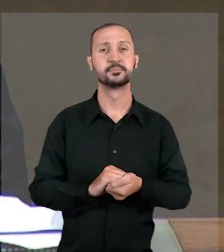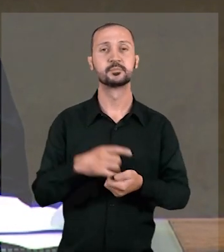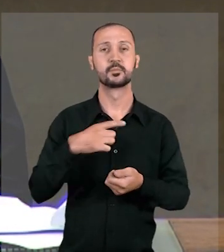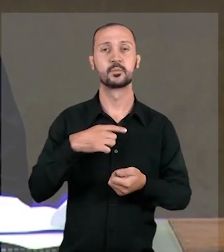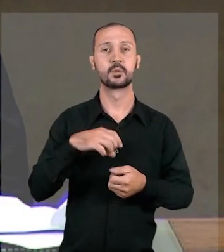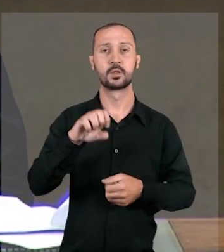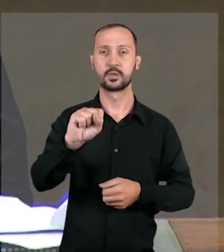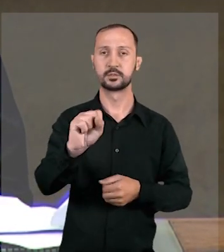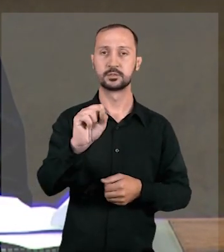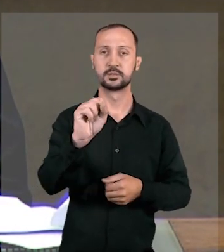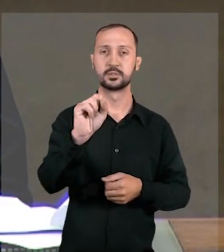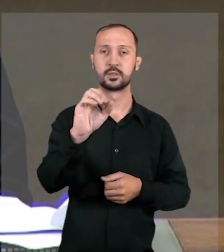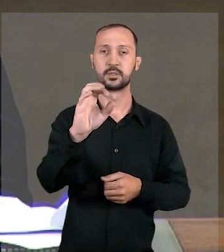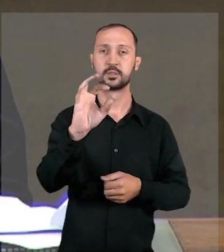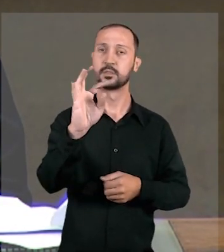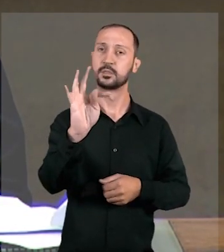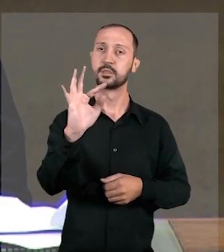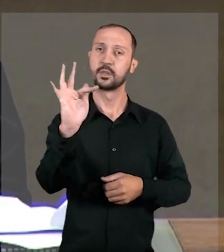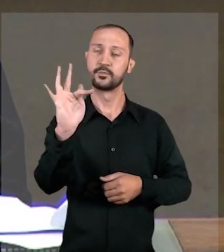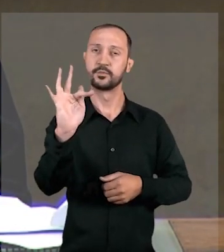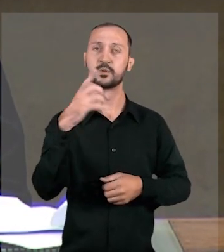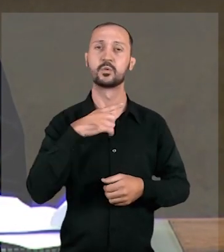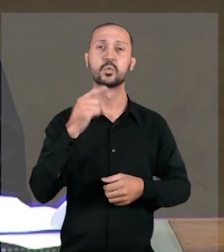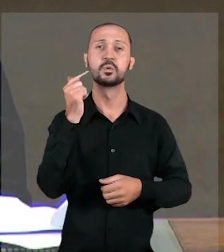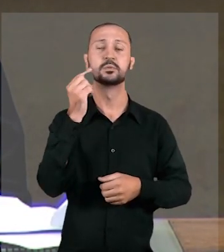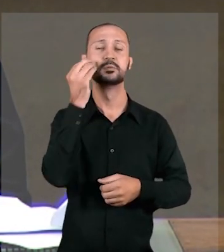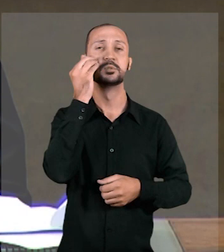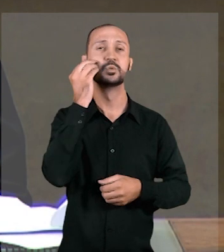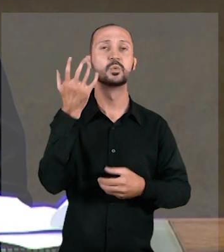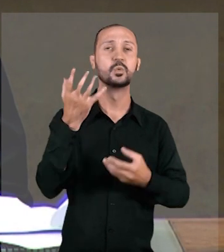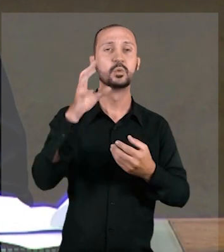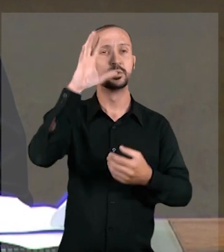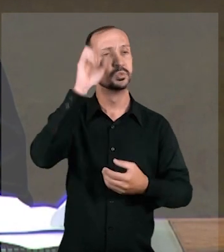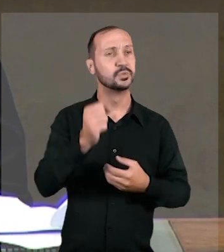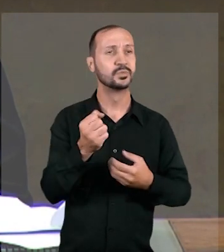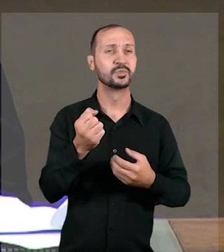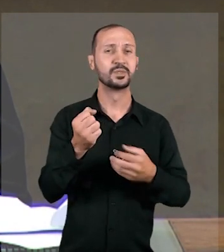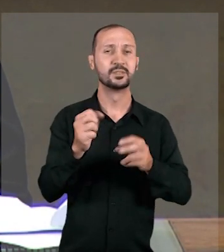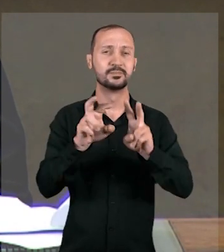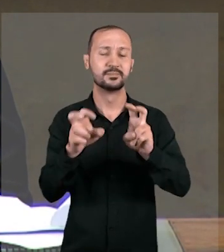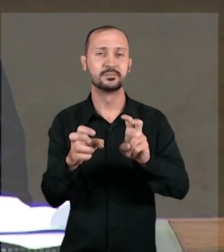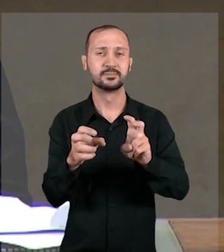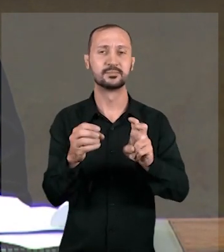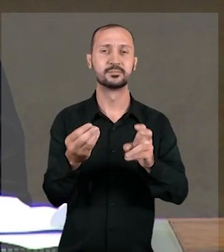painel. O Supremo procurou dar uma solução